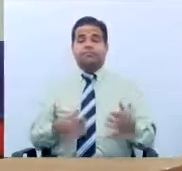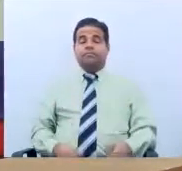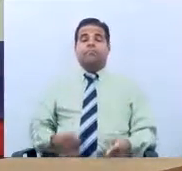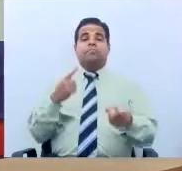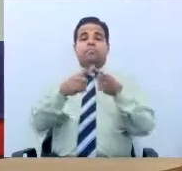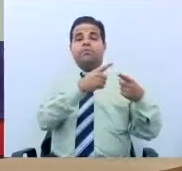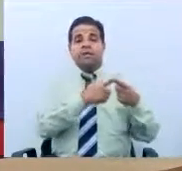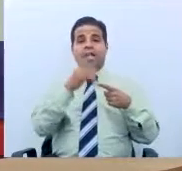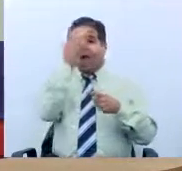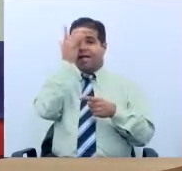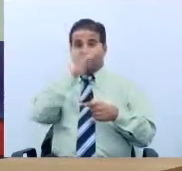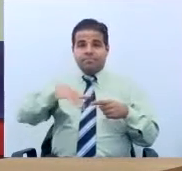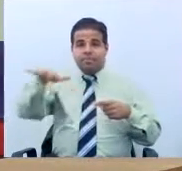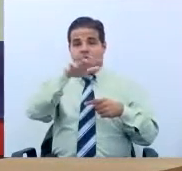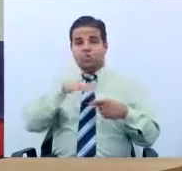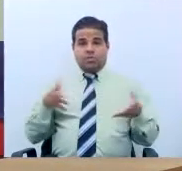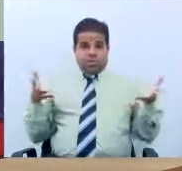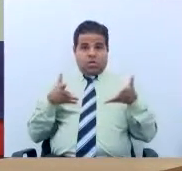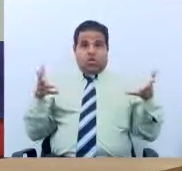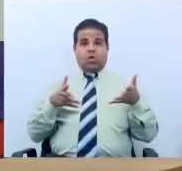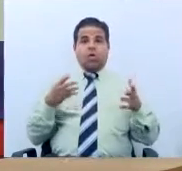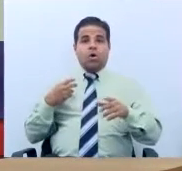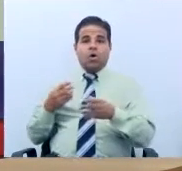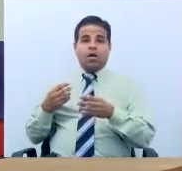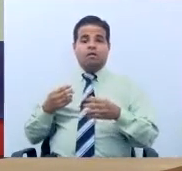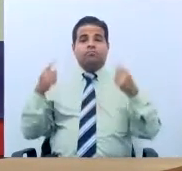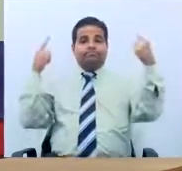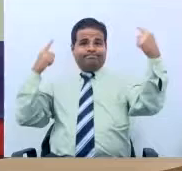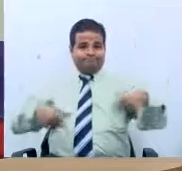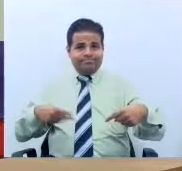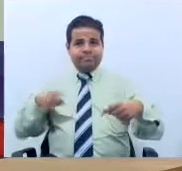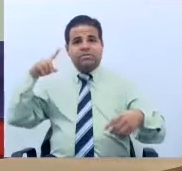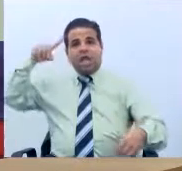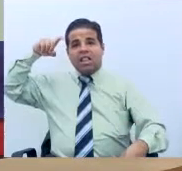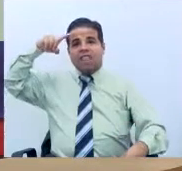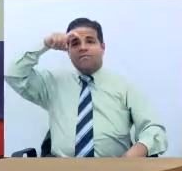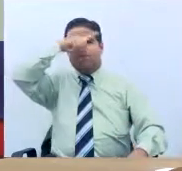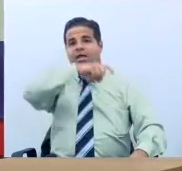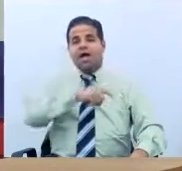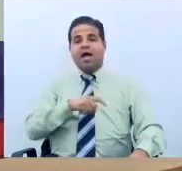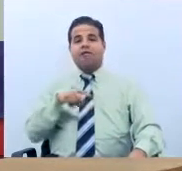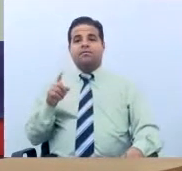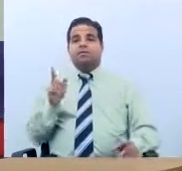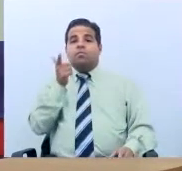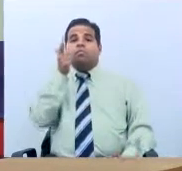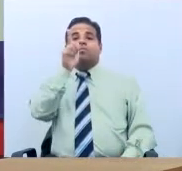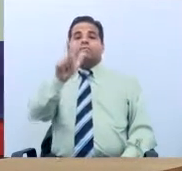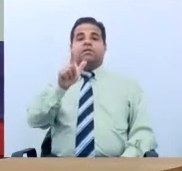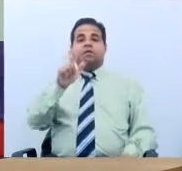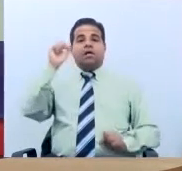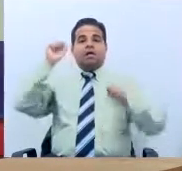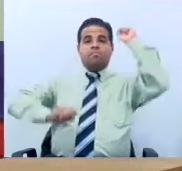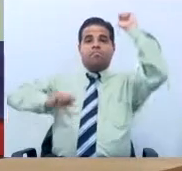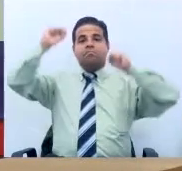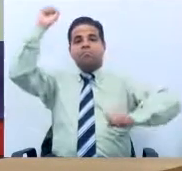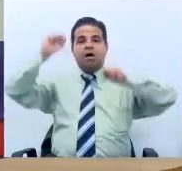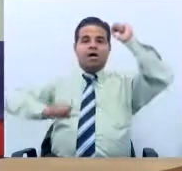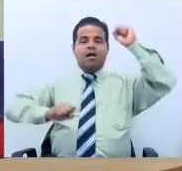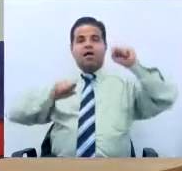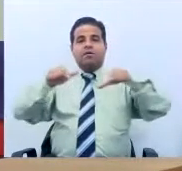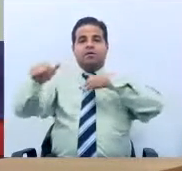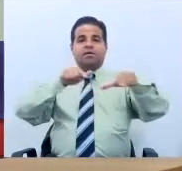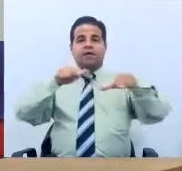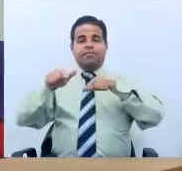porque as pessoas que nesse momento hoje estão enfrentando dificuldades para se colocarem no mercado de trabalho, estão